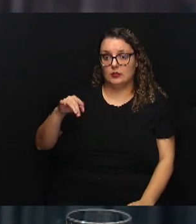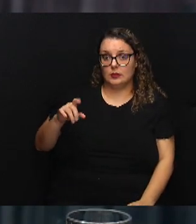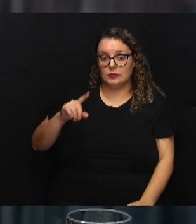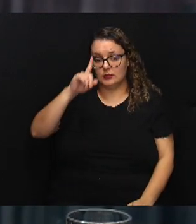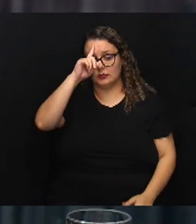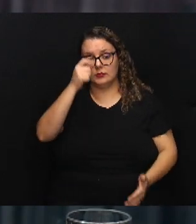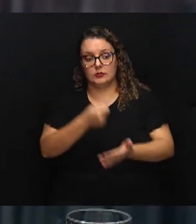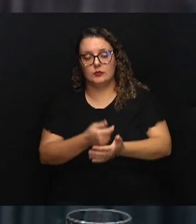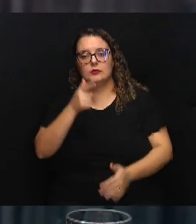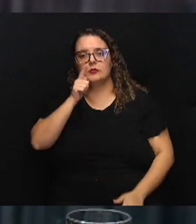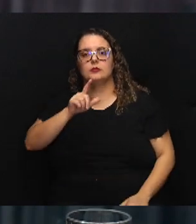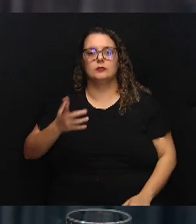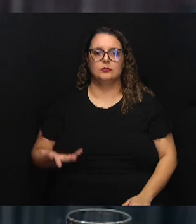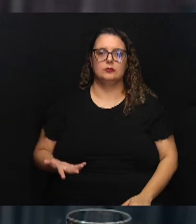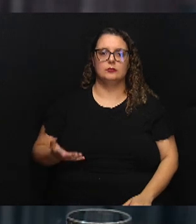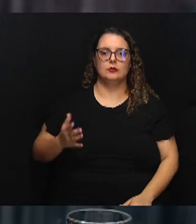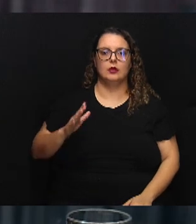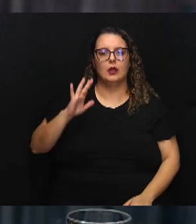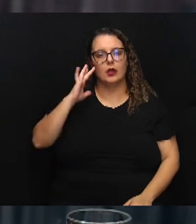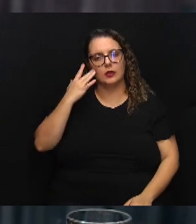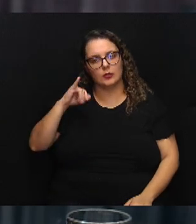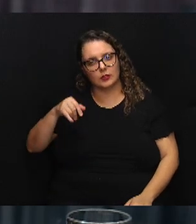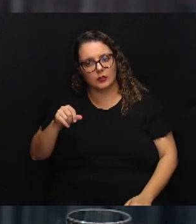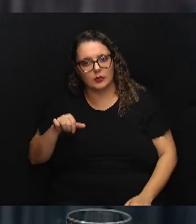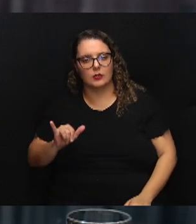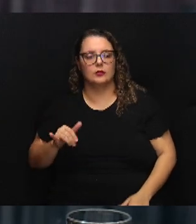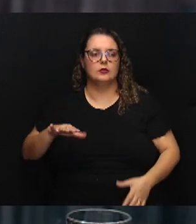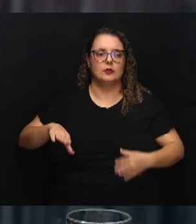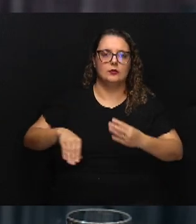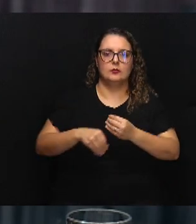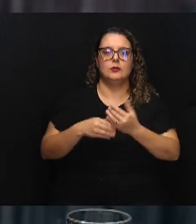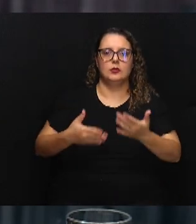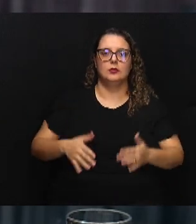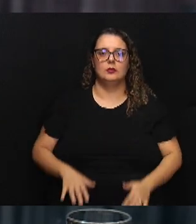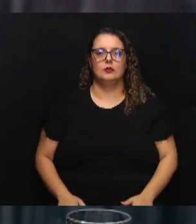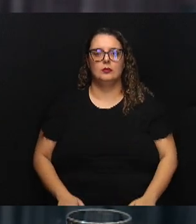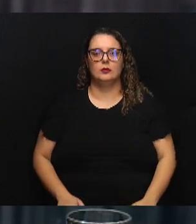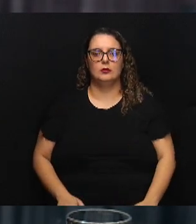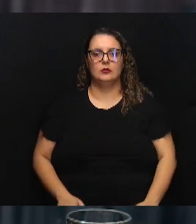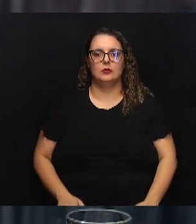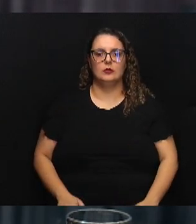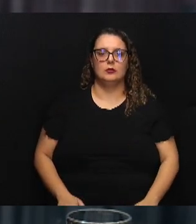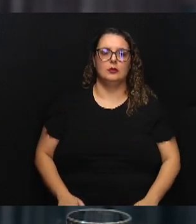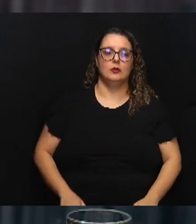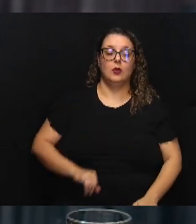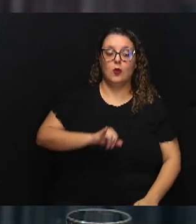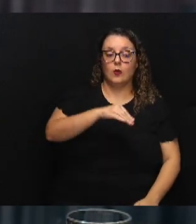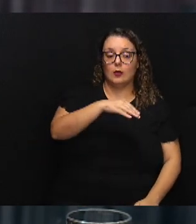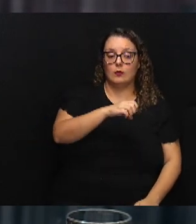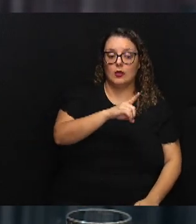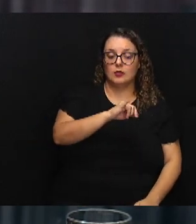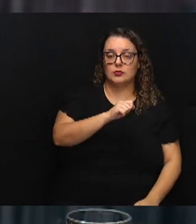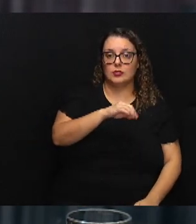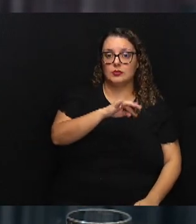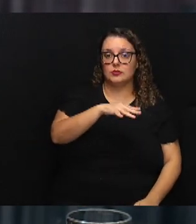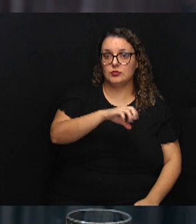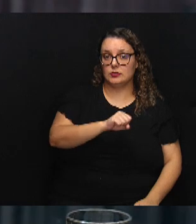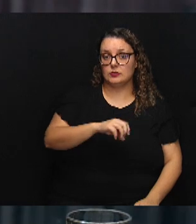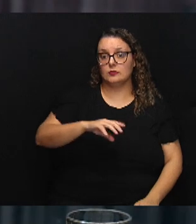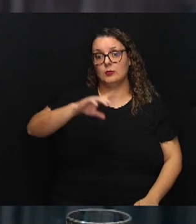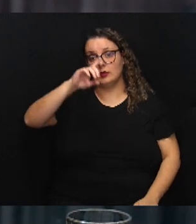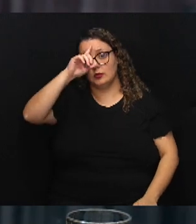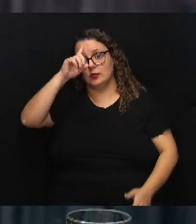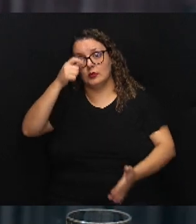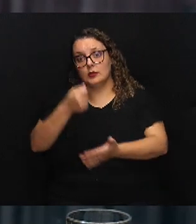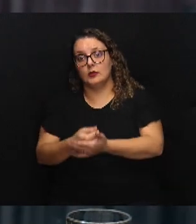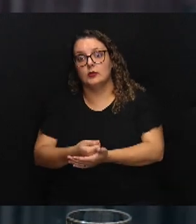Então, assim, eu acho que a Josi pode complementar nesse sentido, que eu acho que a galera, além do imediatismo, está tomando muitas decisões com